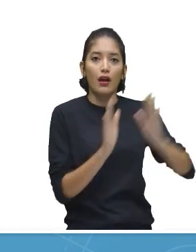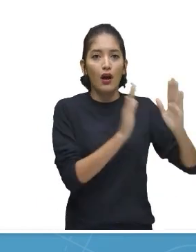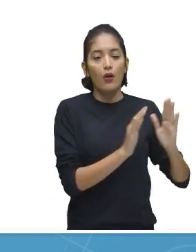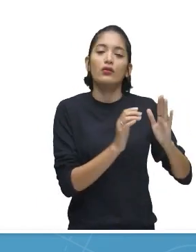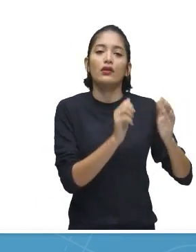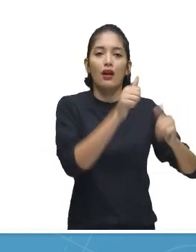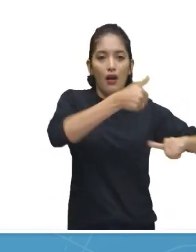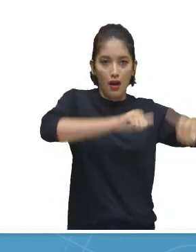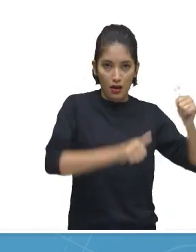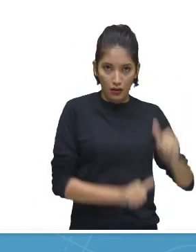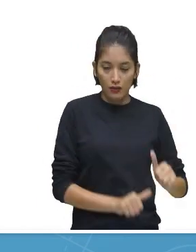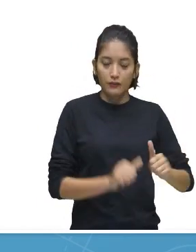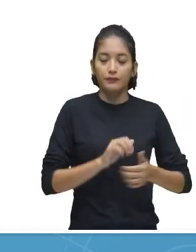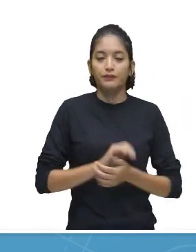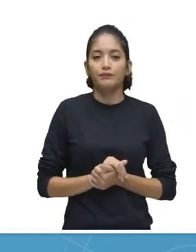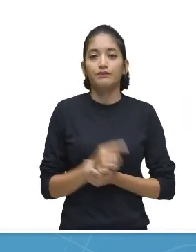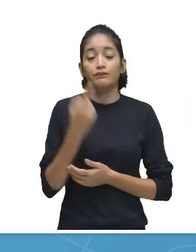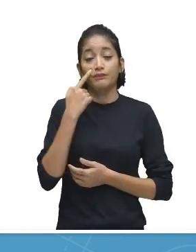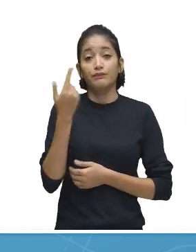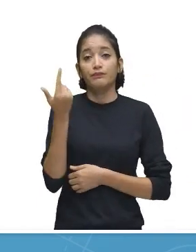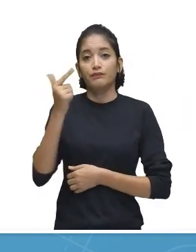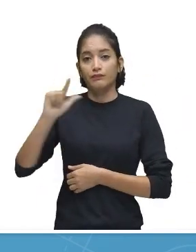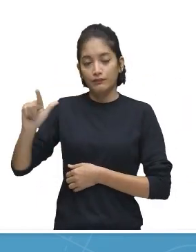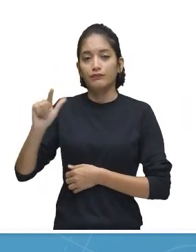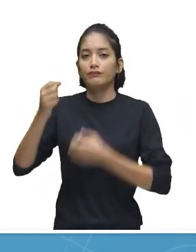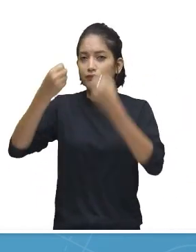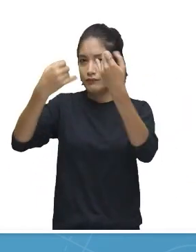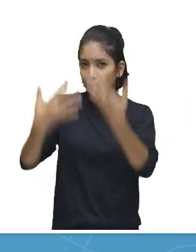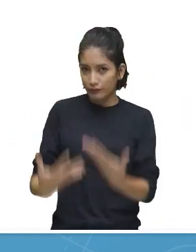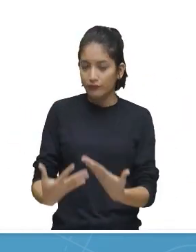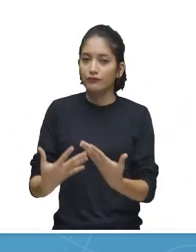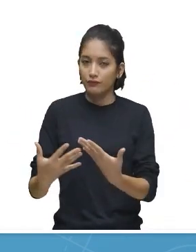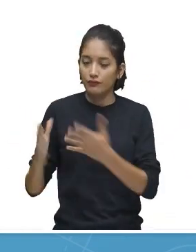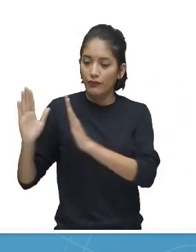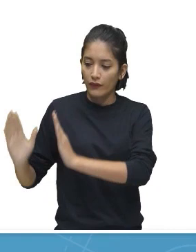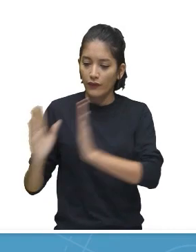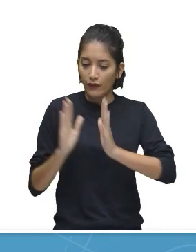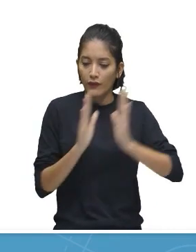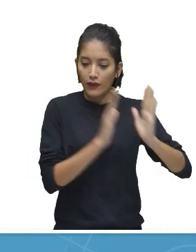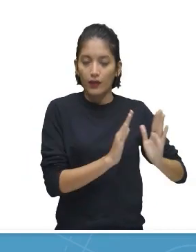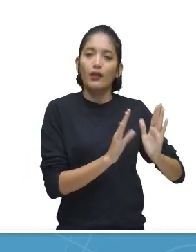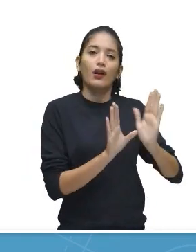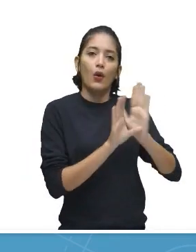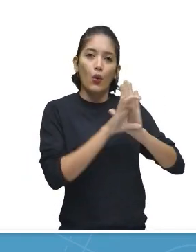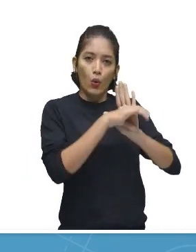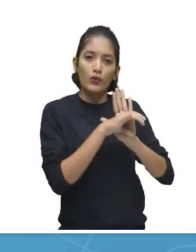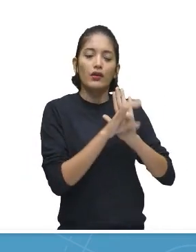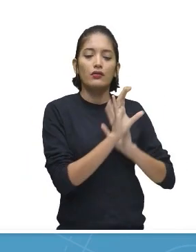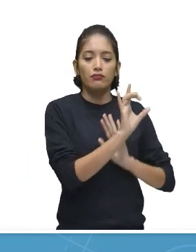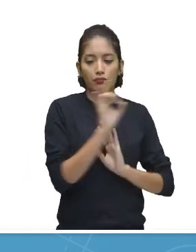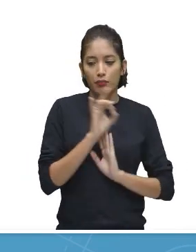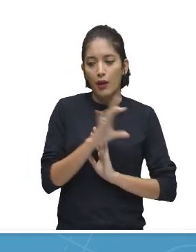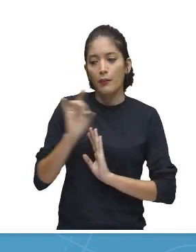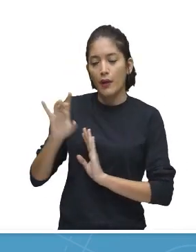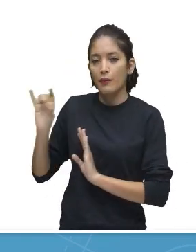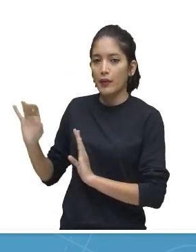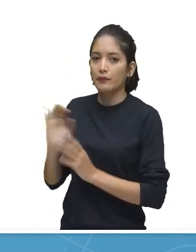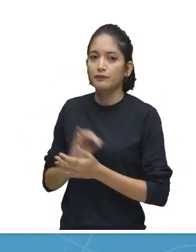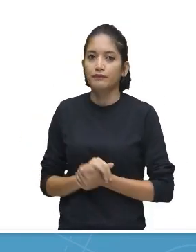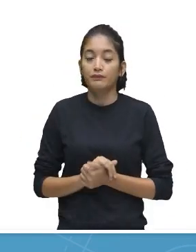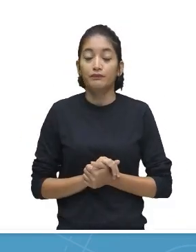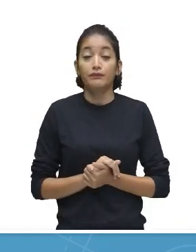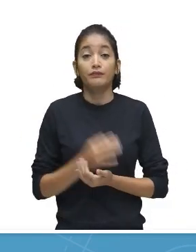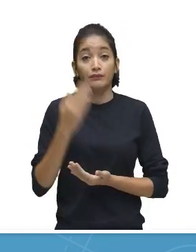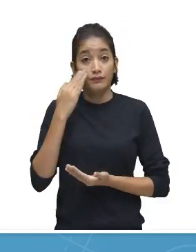dessa. Então, vamos ao conteúdo, aos conceitos da aula sobre cubismo.